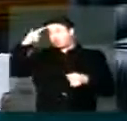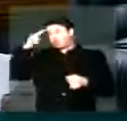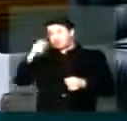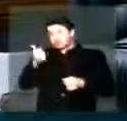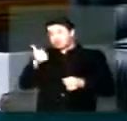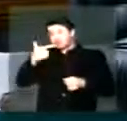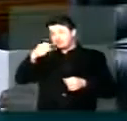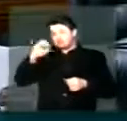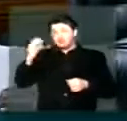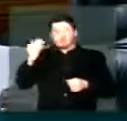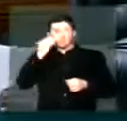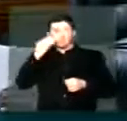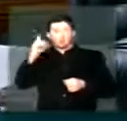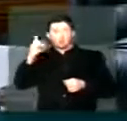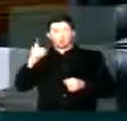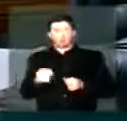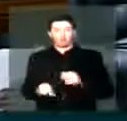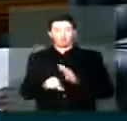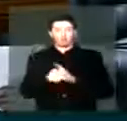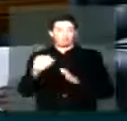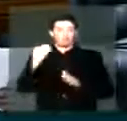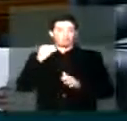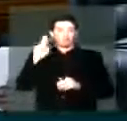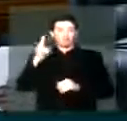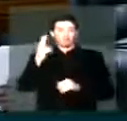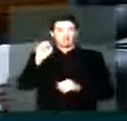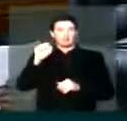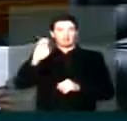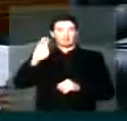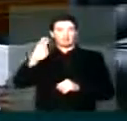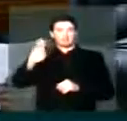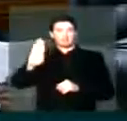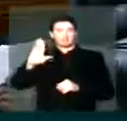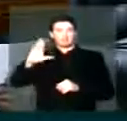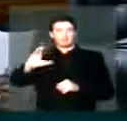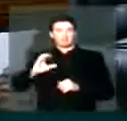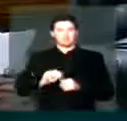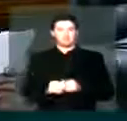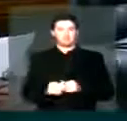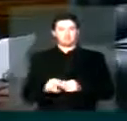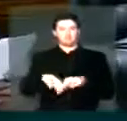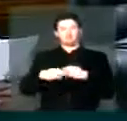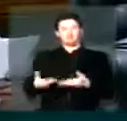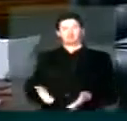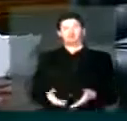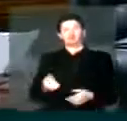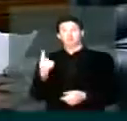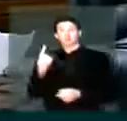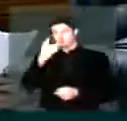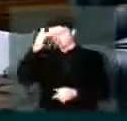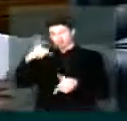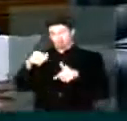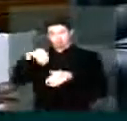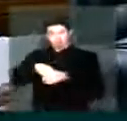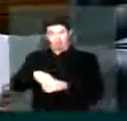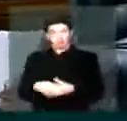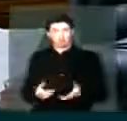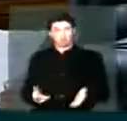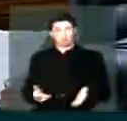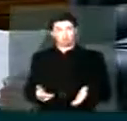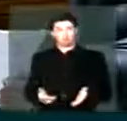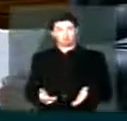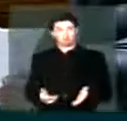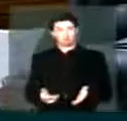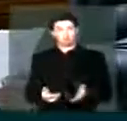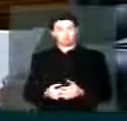120 bilhões de dólares do banco HSBC, por um funcionário do próprio HSBC